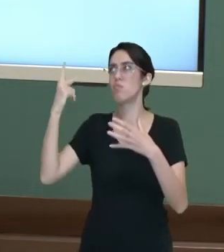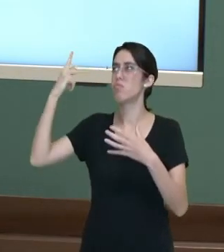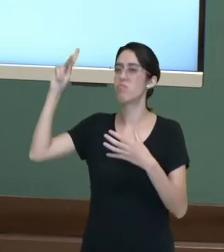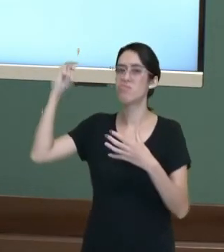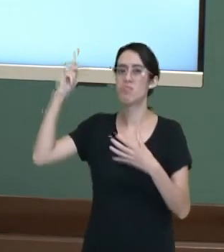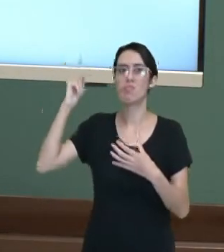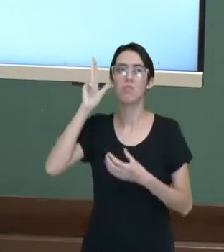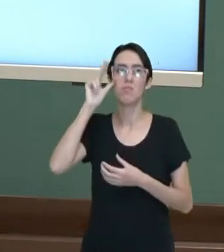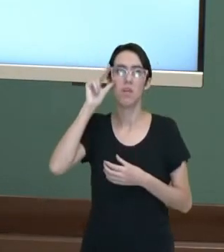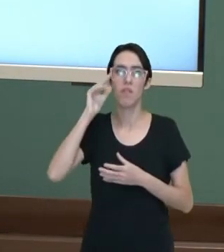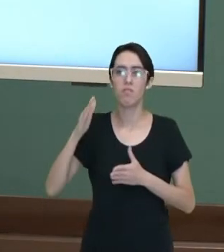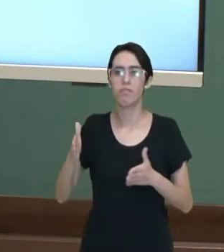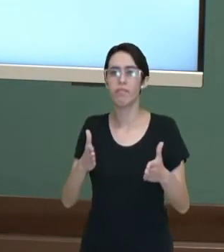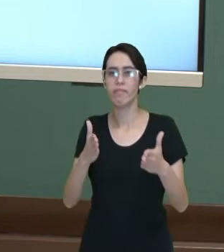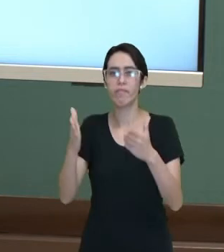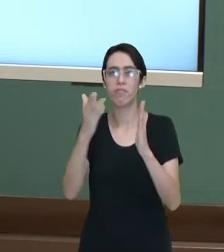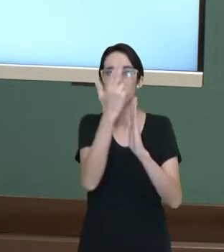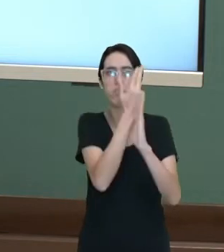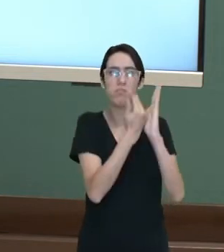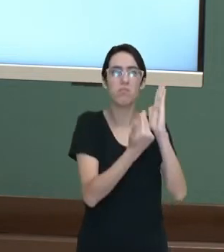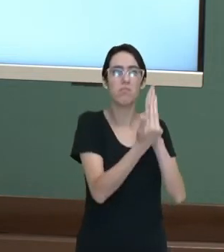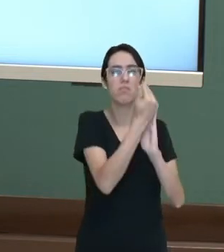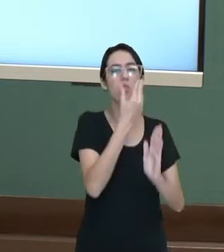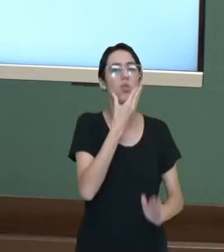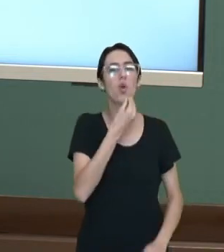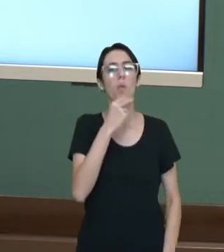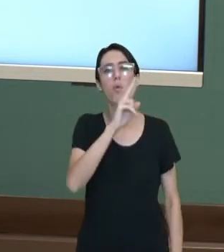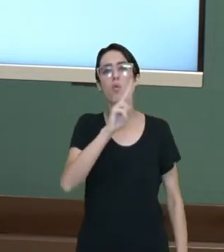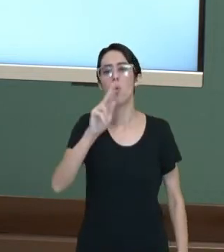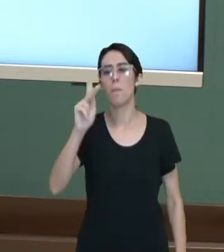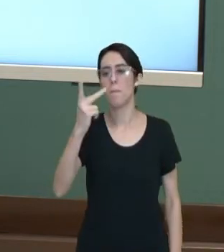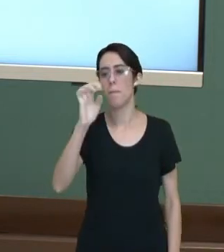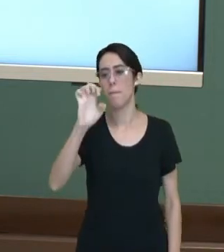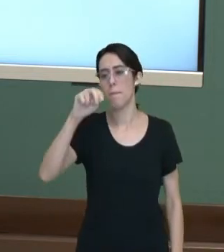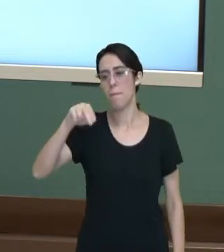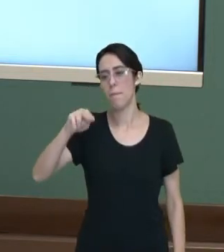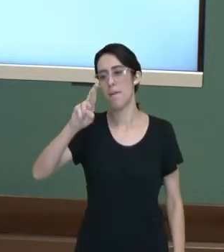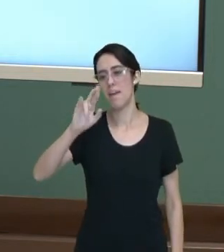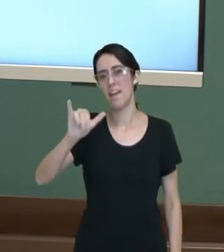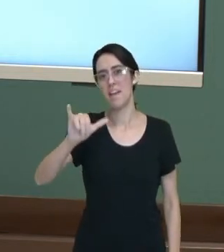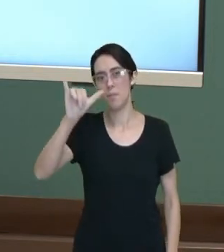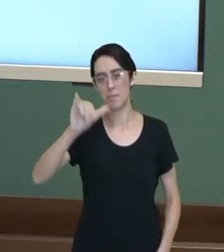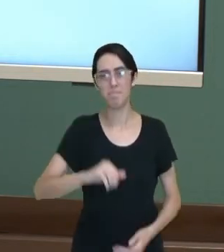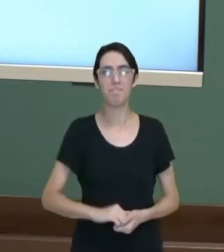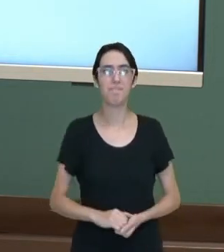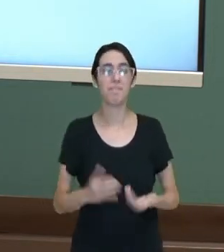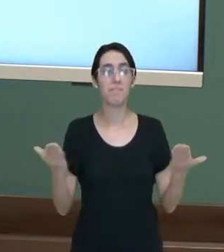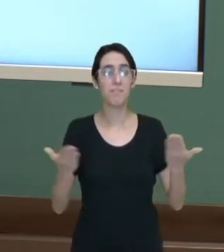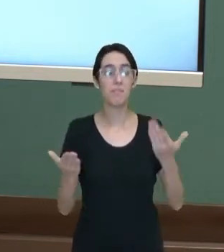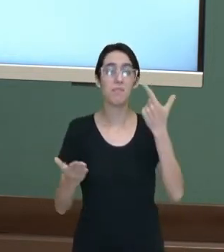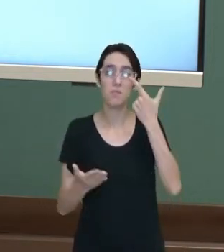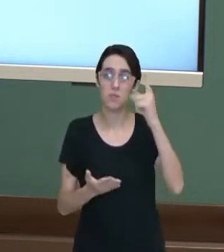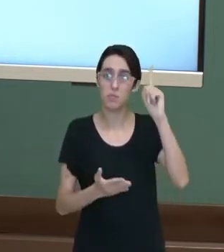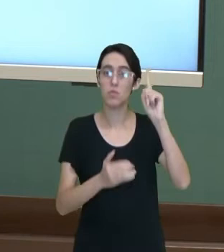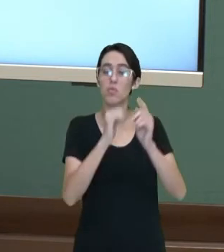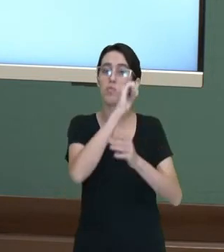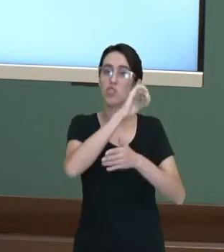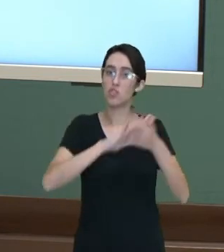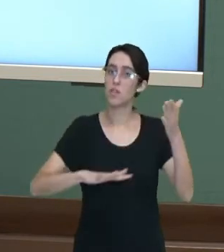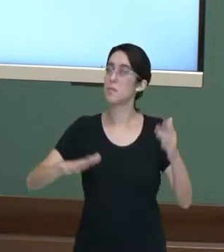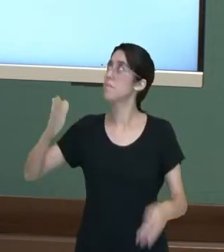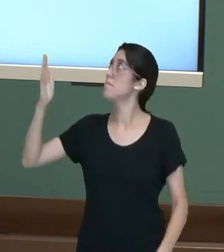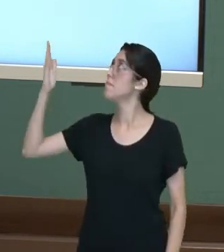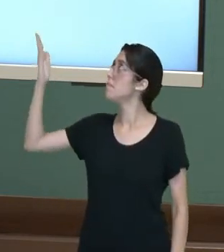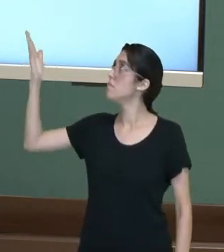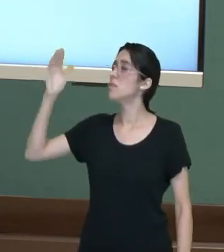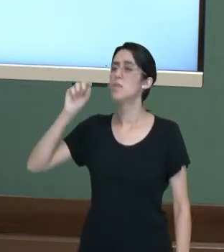nessa obra do Henry Chamberlain, que traz aí um pouco da nossa cultura, né? E aqui eu tenho uma atividade, olha só, qual